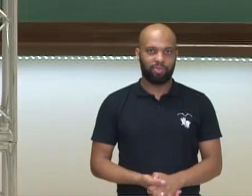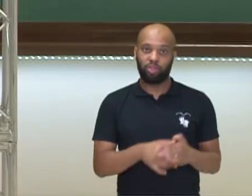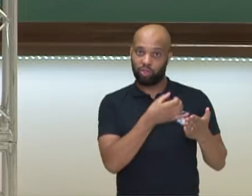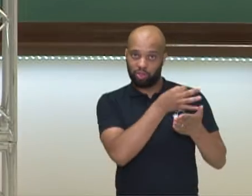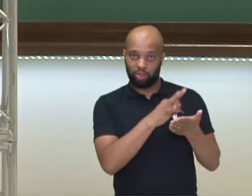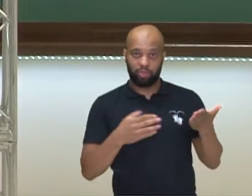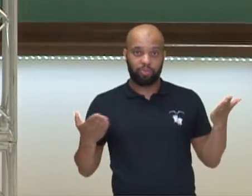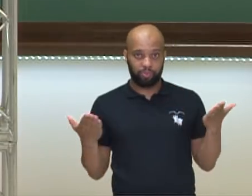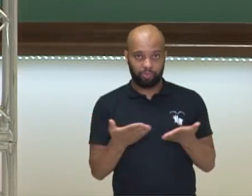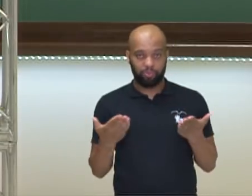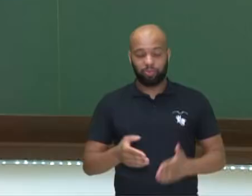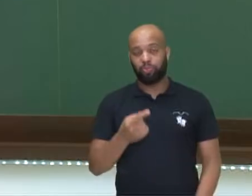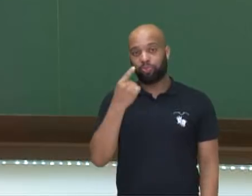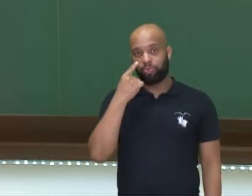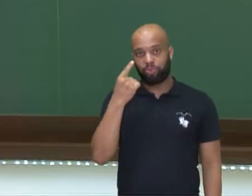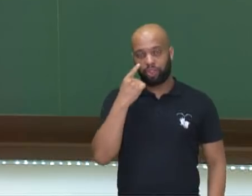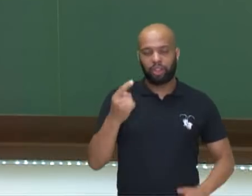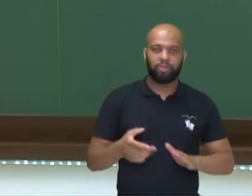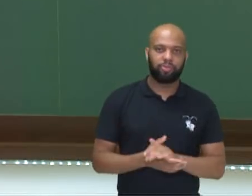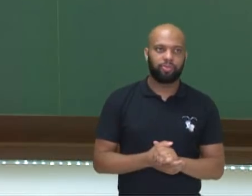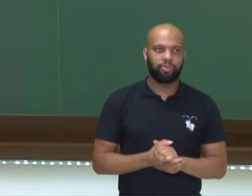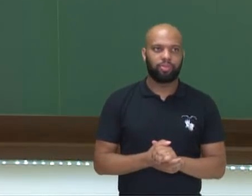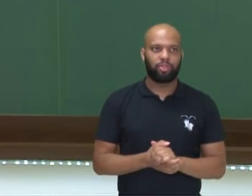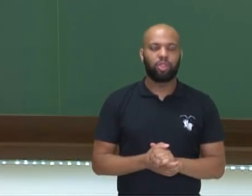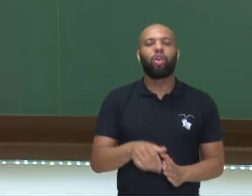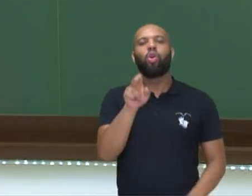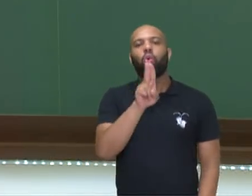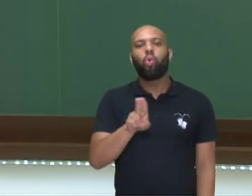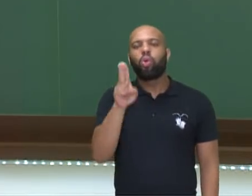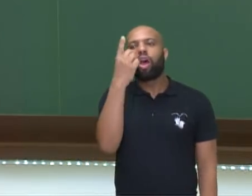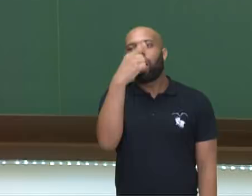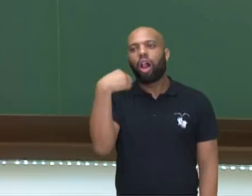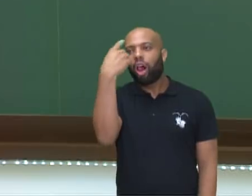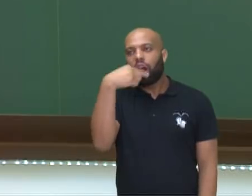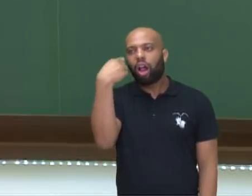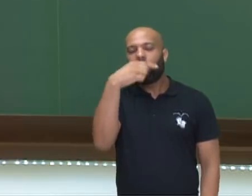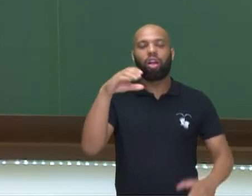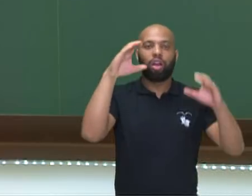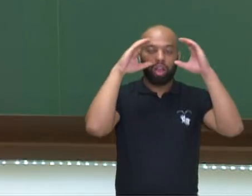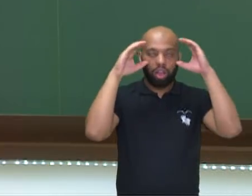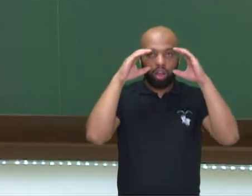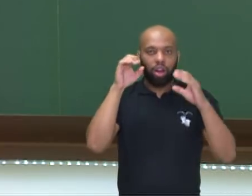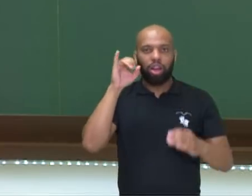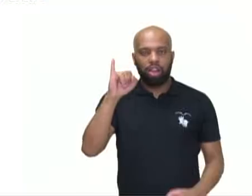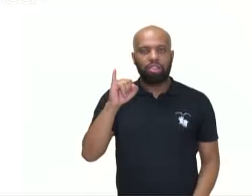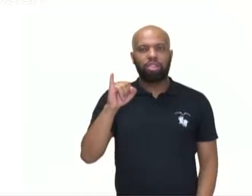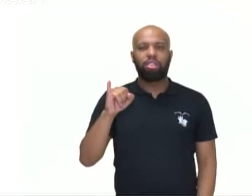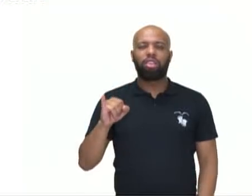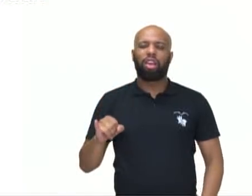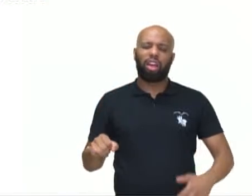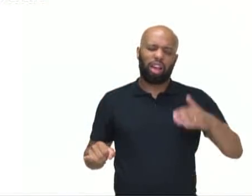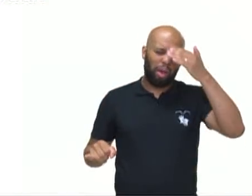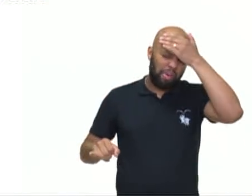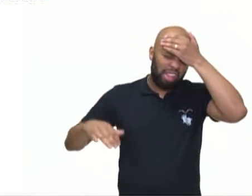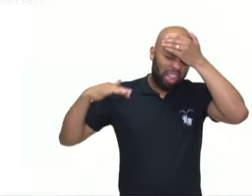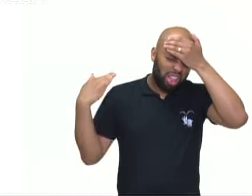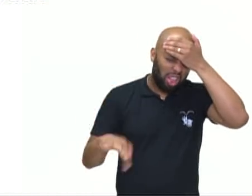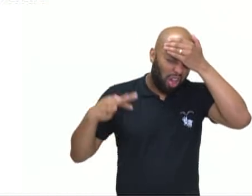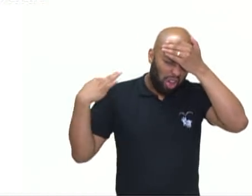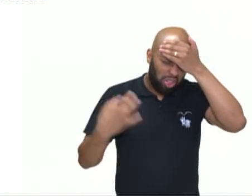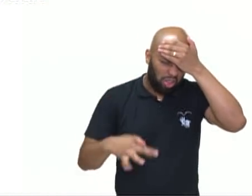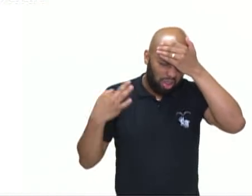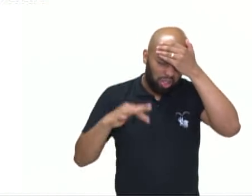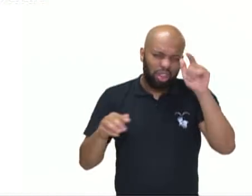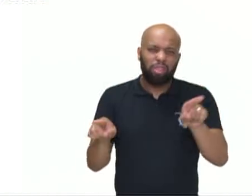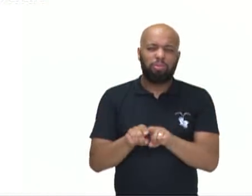Corrigindo então, pessoal, olha só. Sobre o uso prolongado de óculos, se começarmos a sentir dor de cabeça, incômodo na visão,